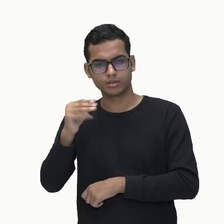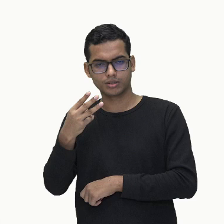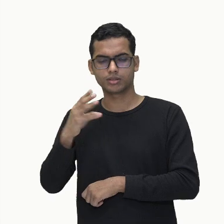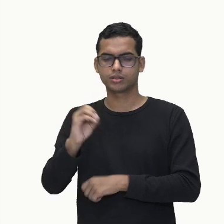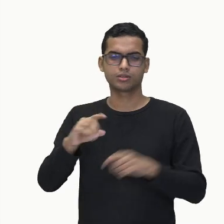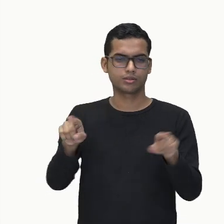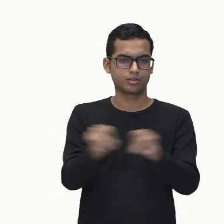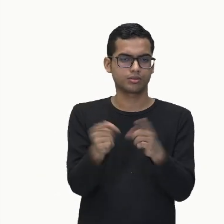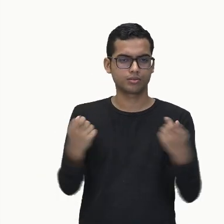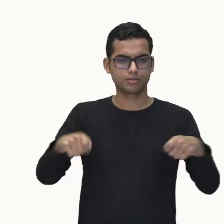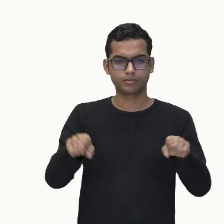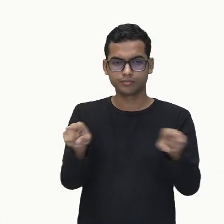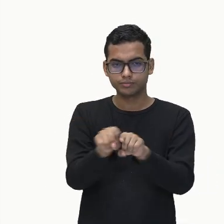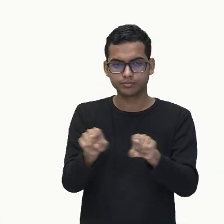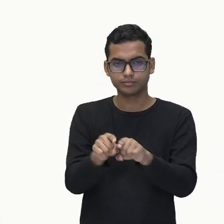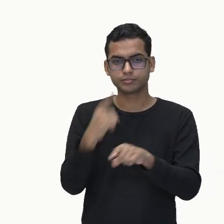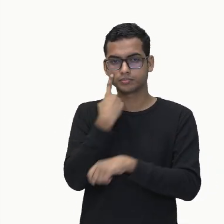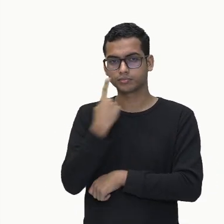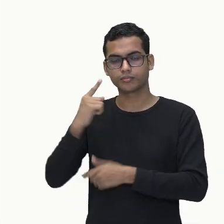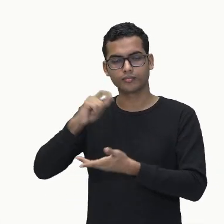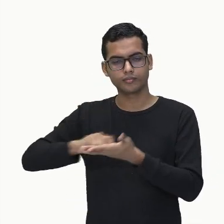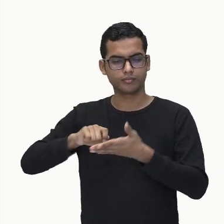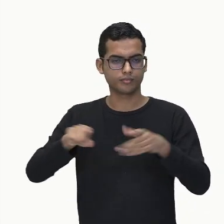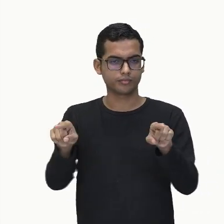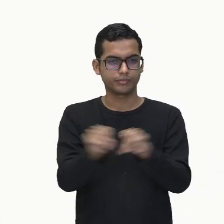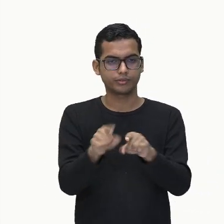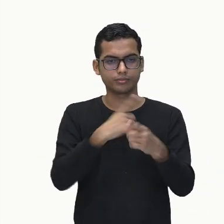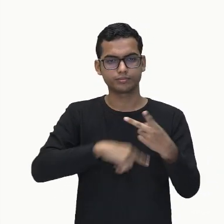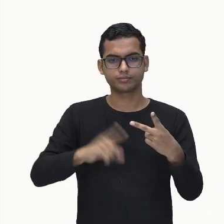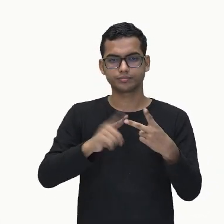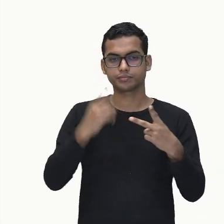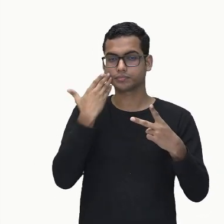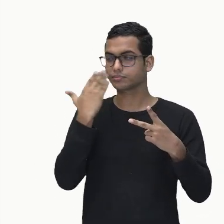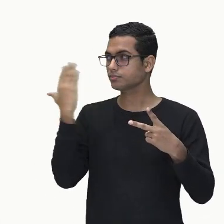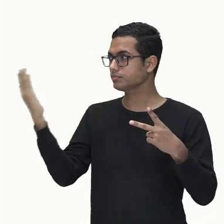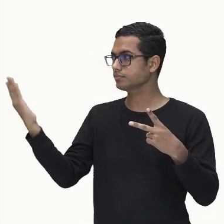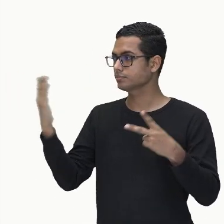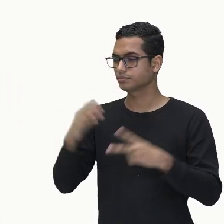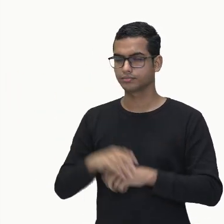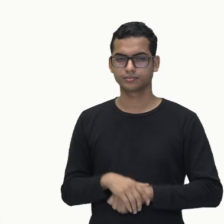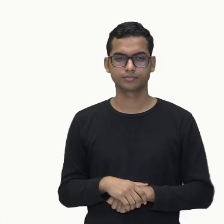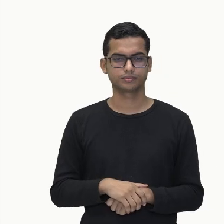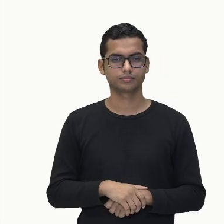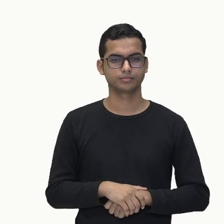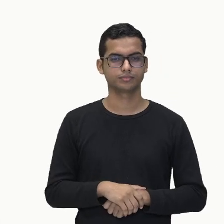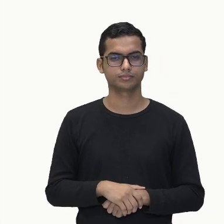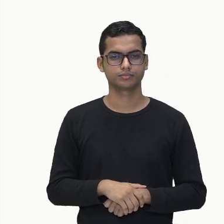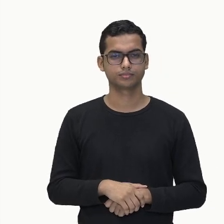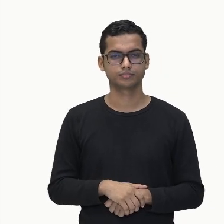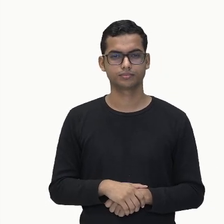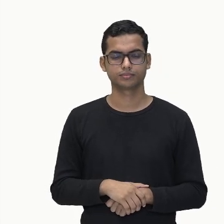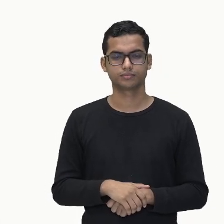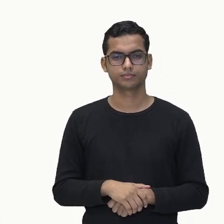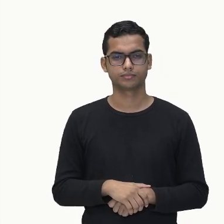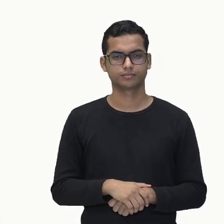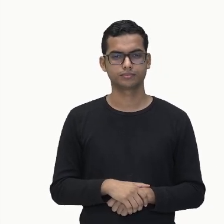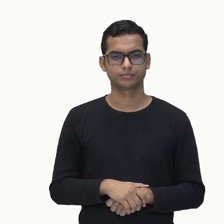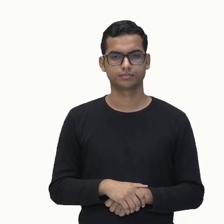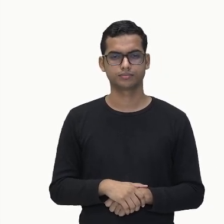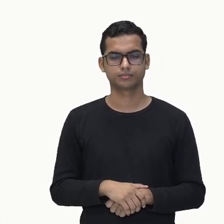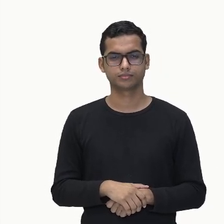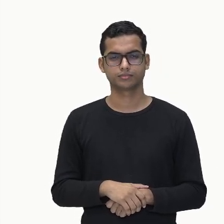desp de 30 se Di horao não em portugês